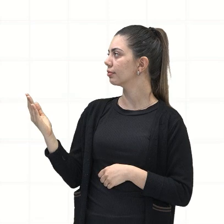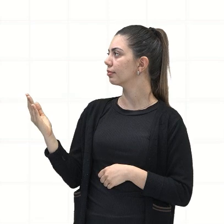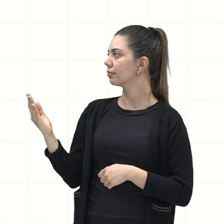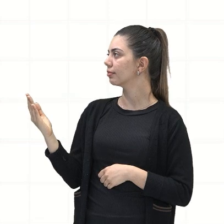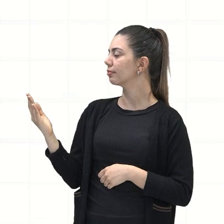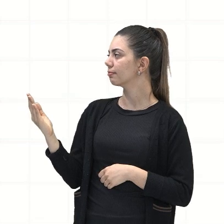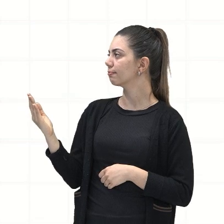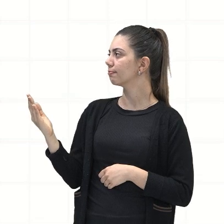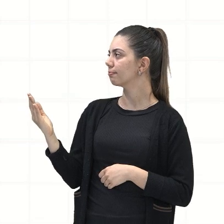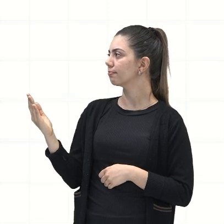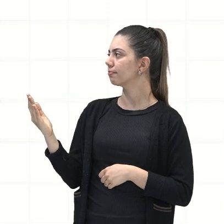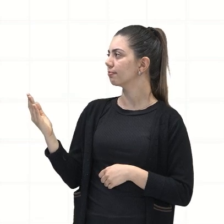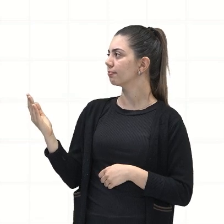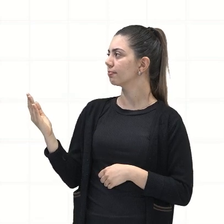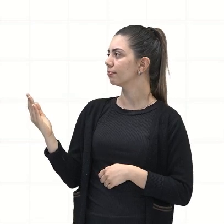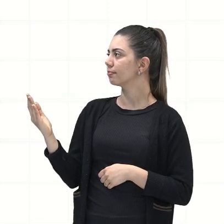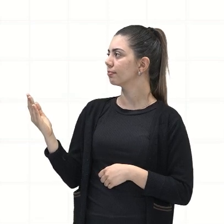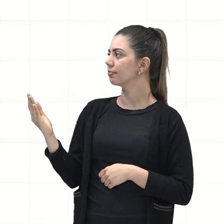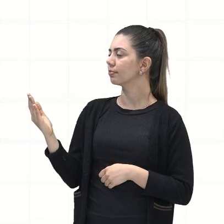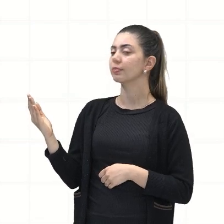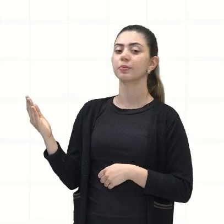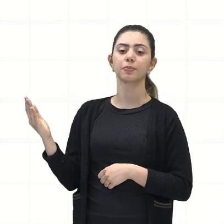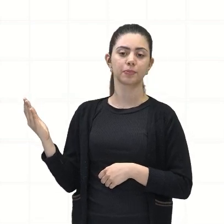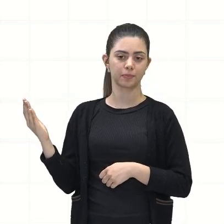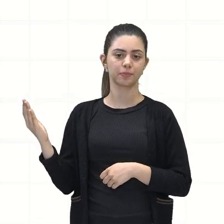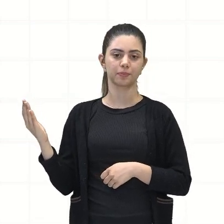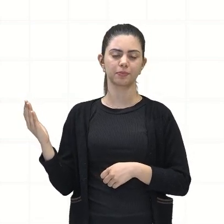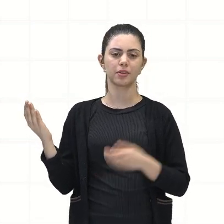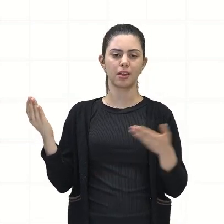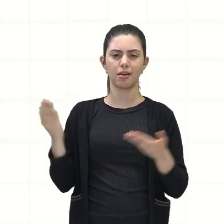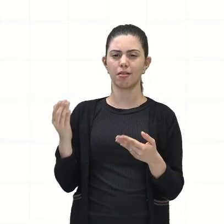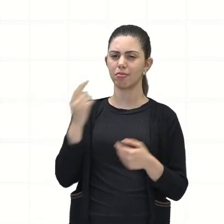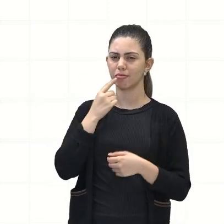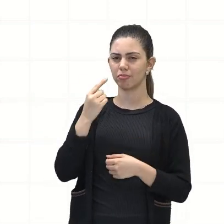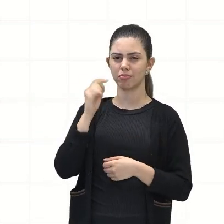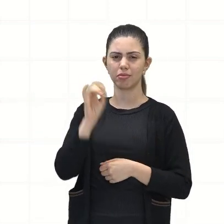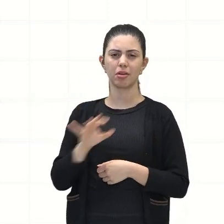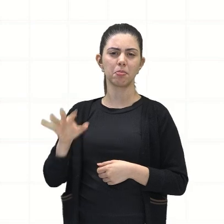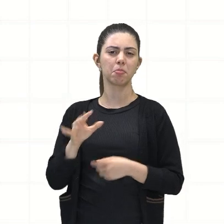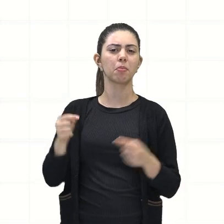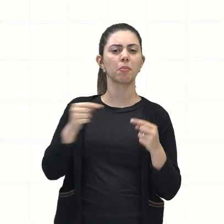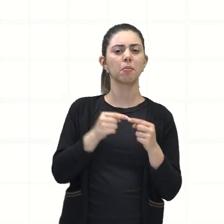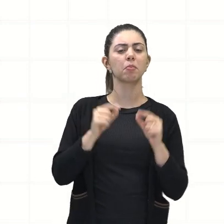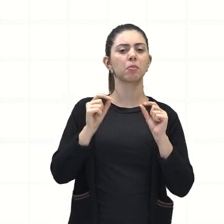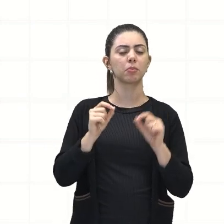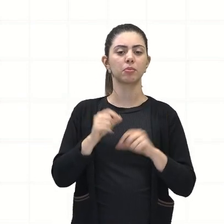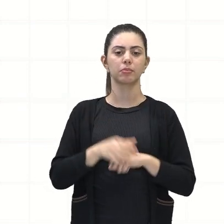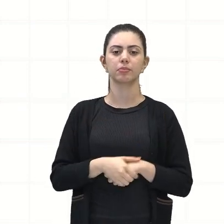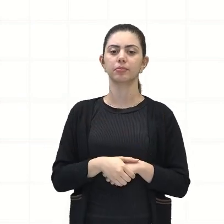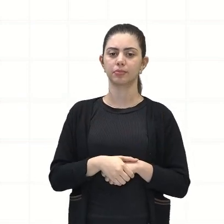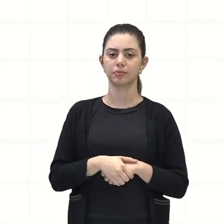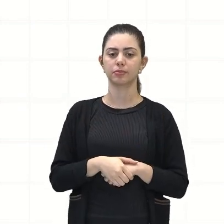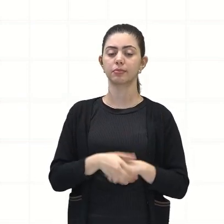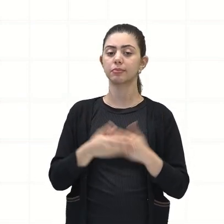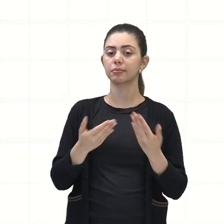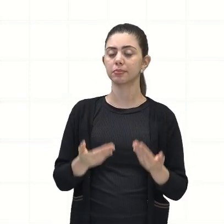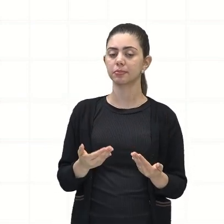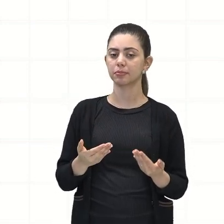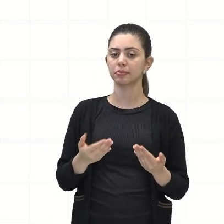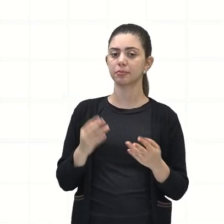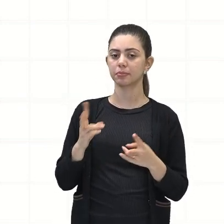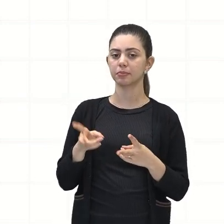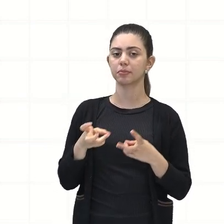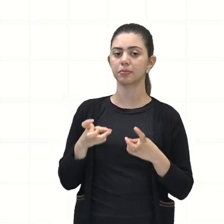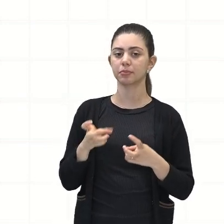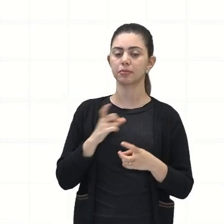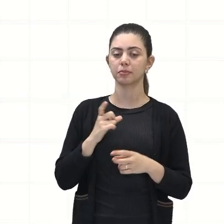nesse momento. Vamos analisar essa imagem. Você tem, de um lado, né,